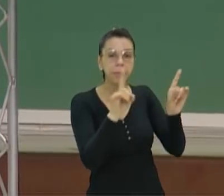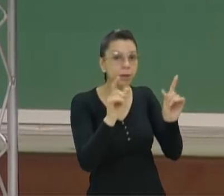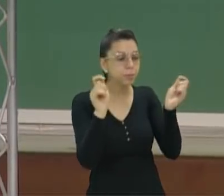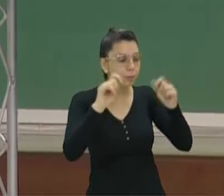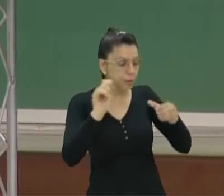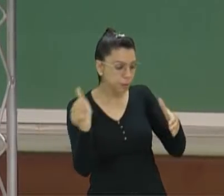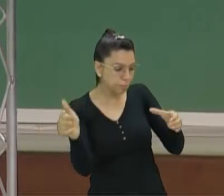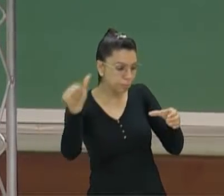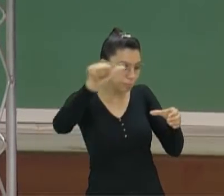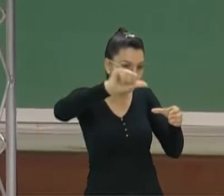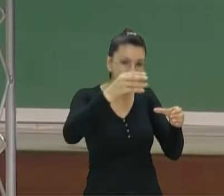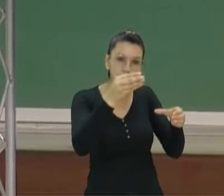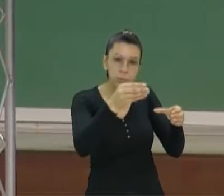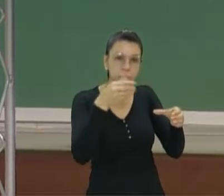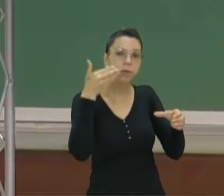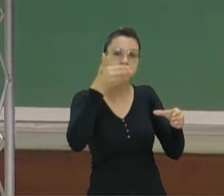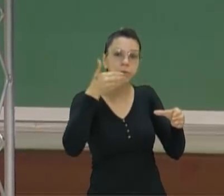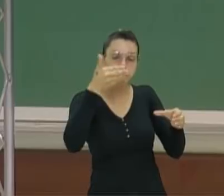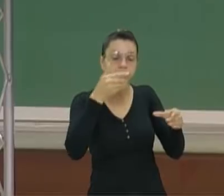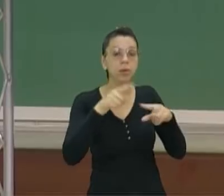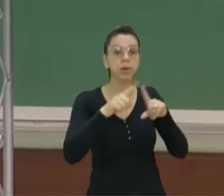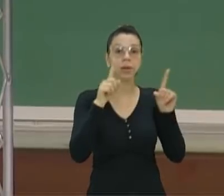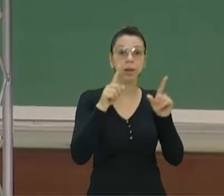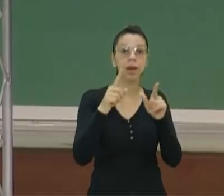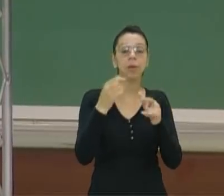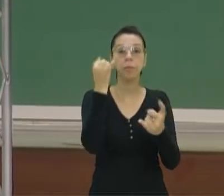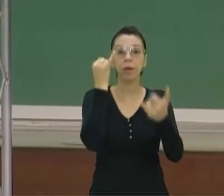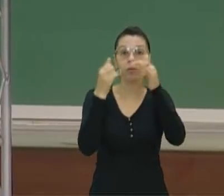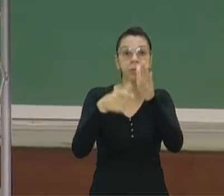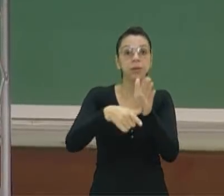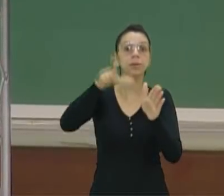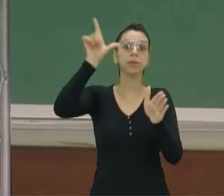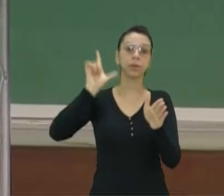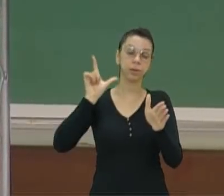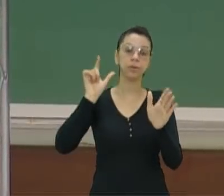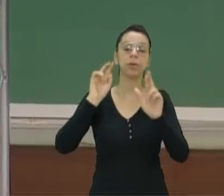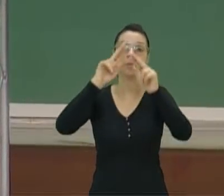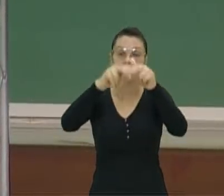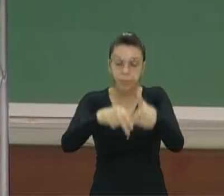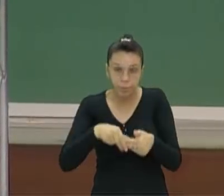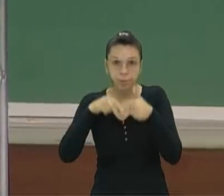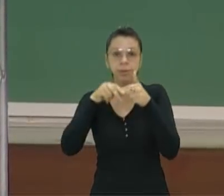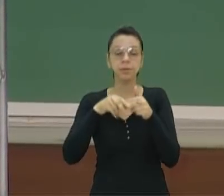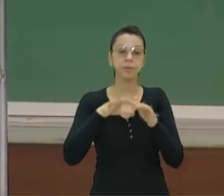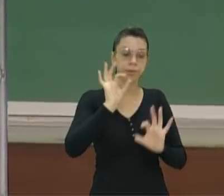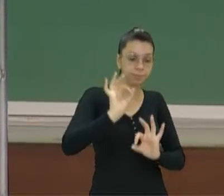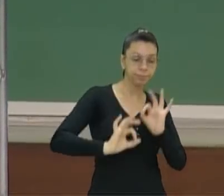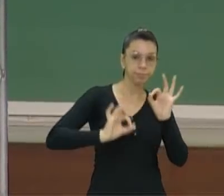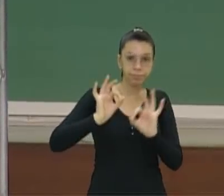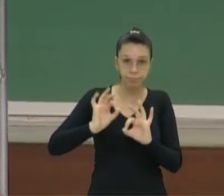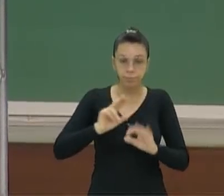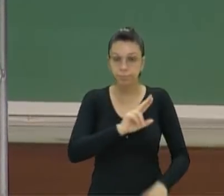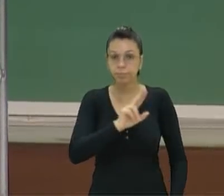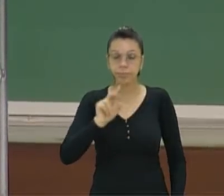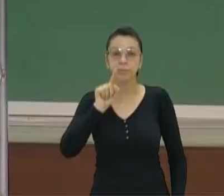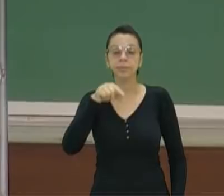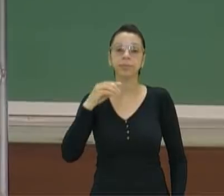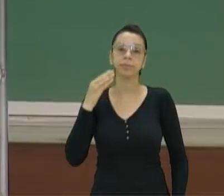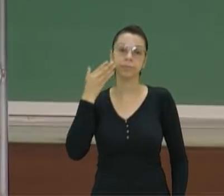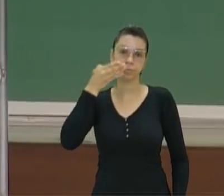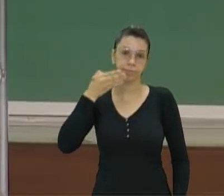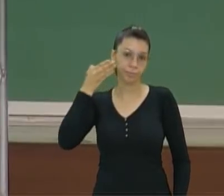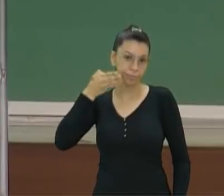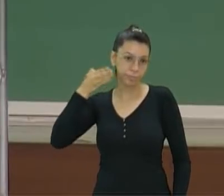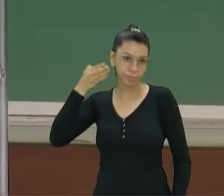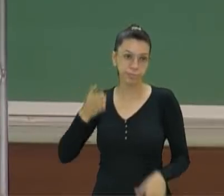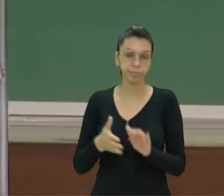vou colocar açúcar, que também já era uma informação anterior. Por isso, você elaborou aquilo. Então, nós chamamos isso de discurso. Veja,